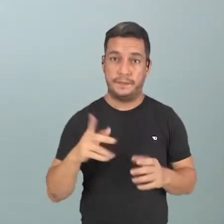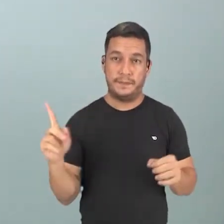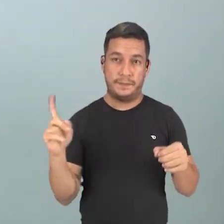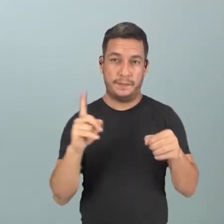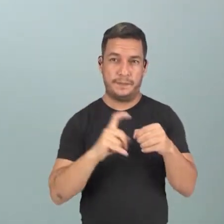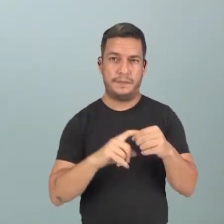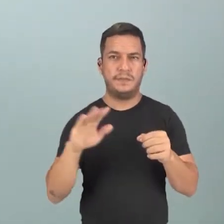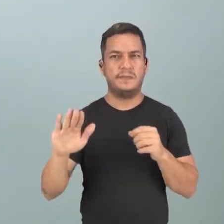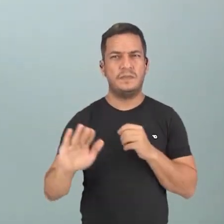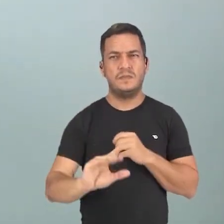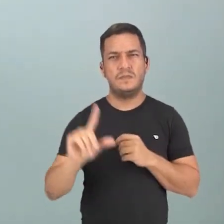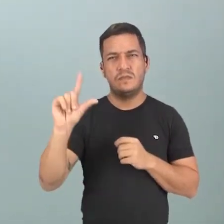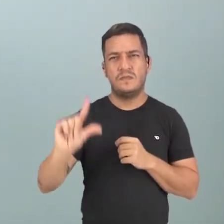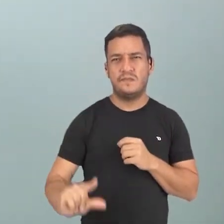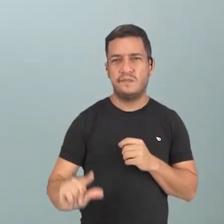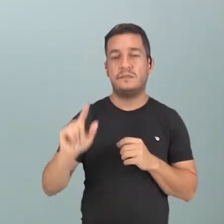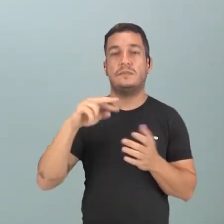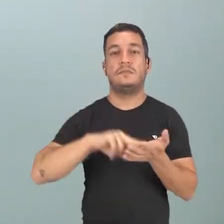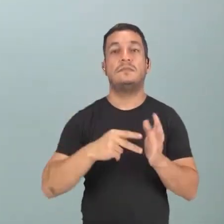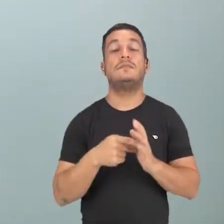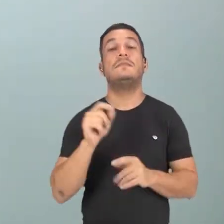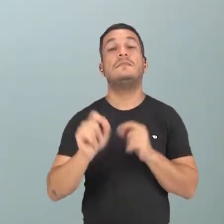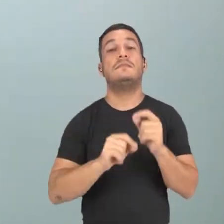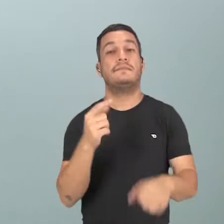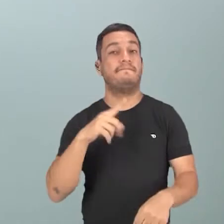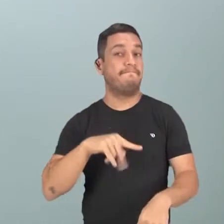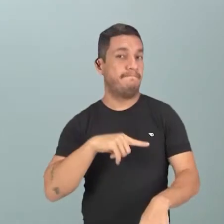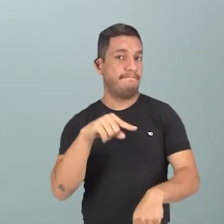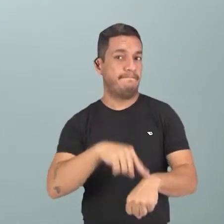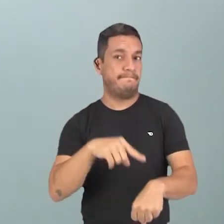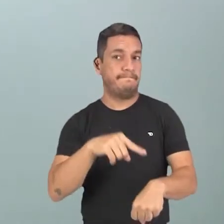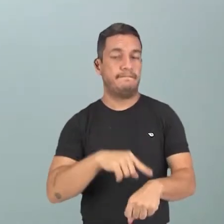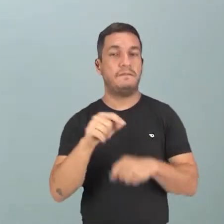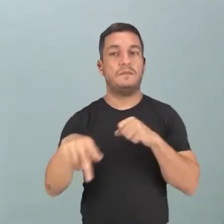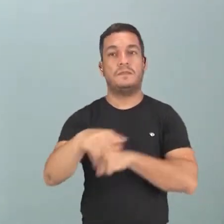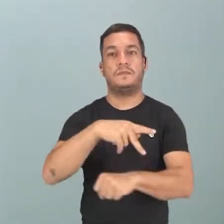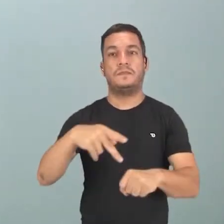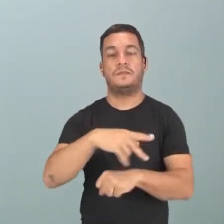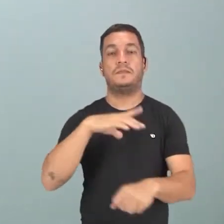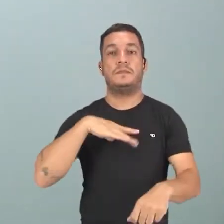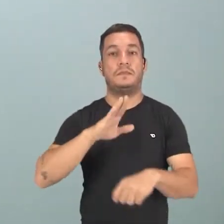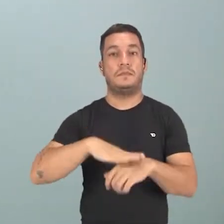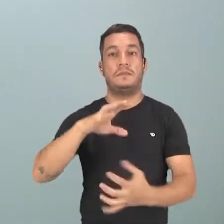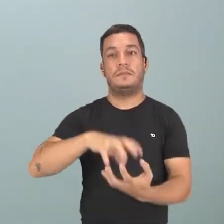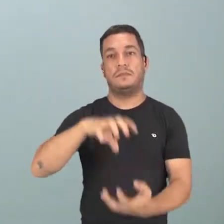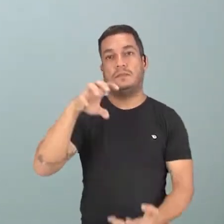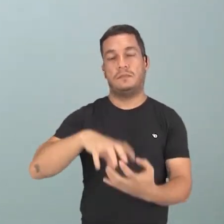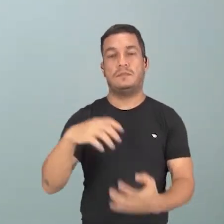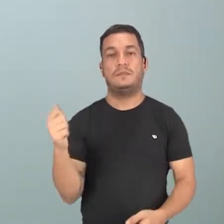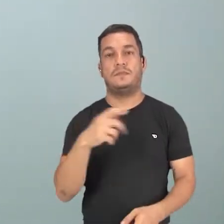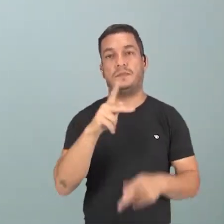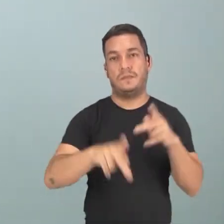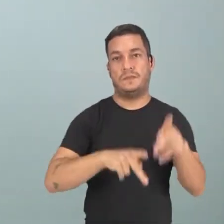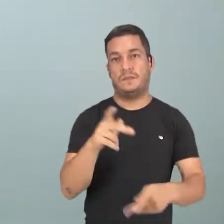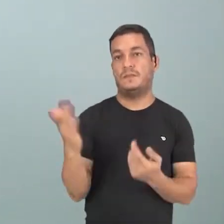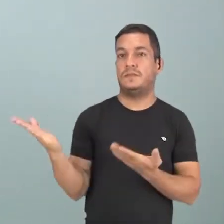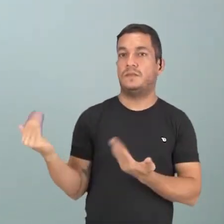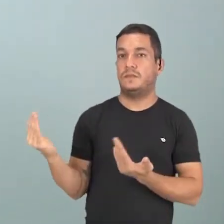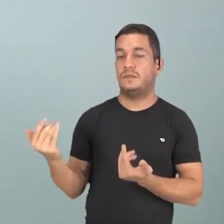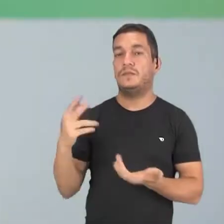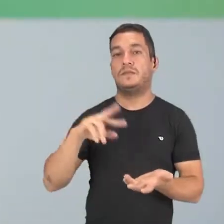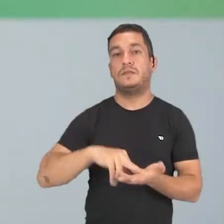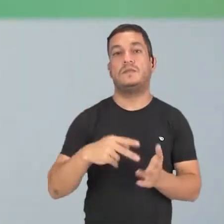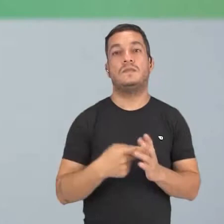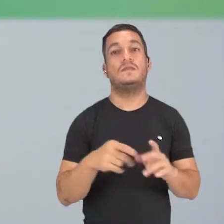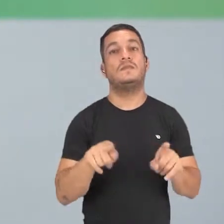muito baixa, significa dizer que vai chegar um momento que esse país vai ter mais idosos do que população jovem.